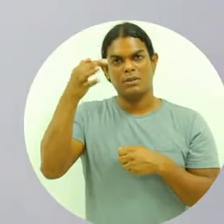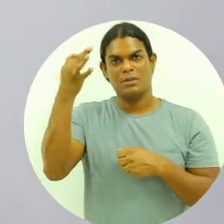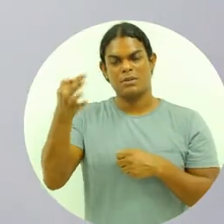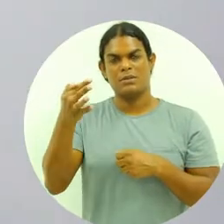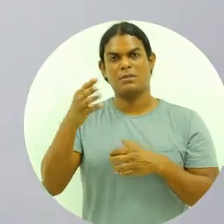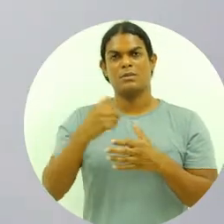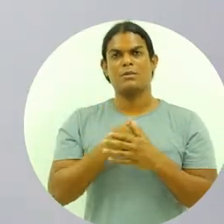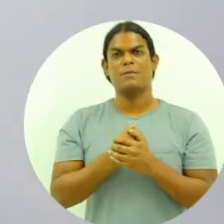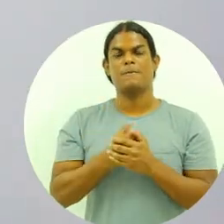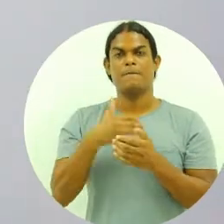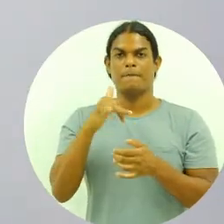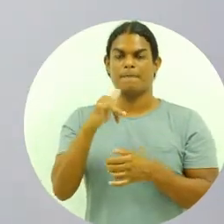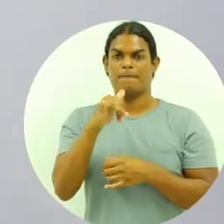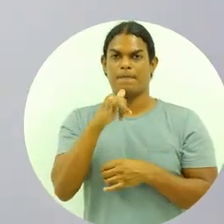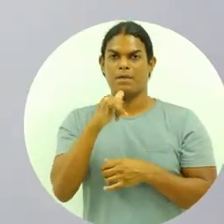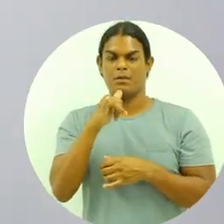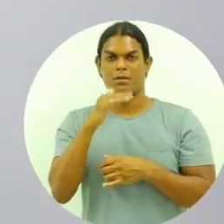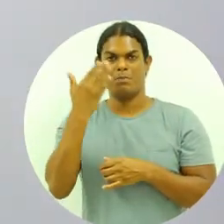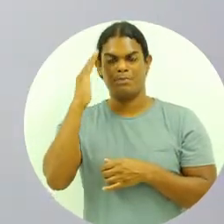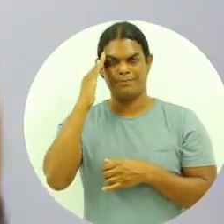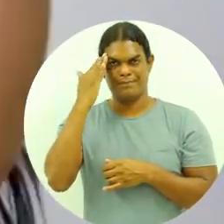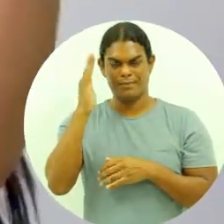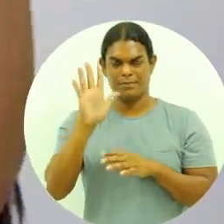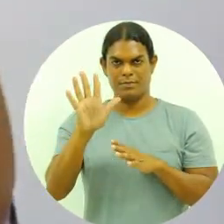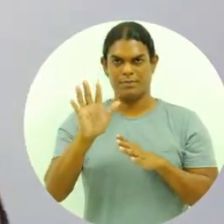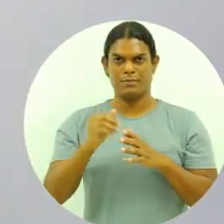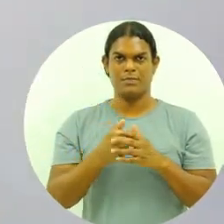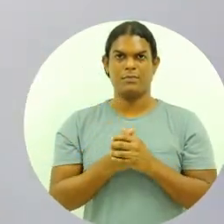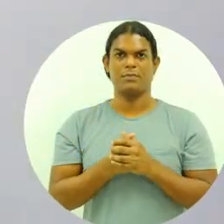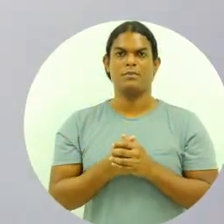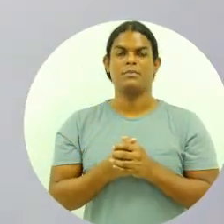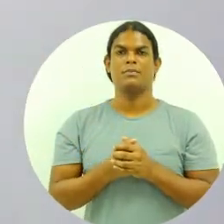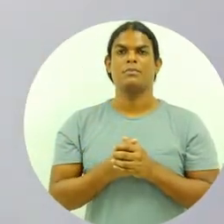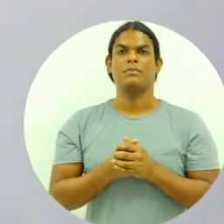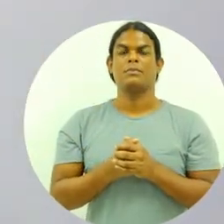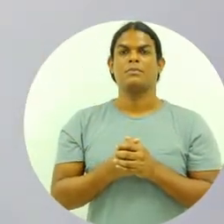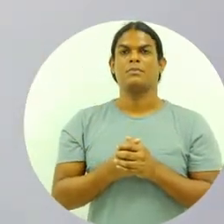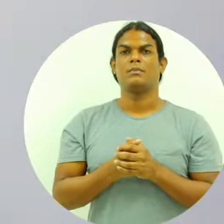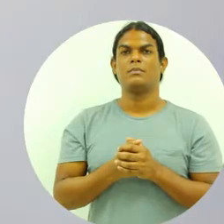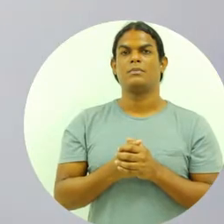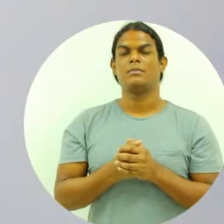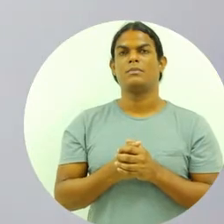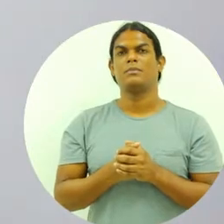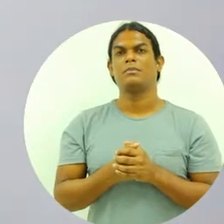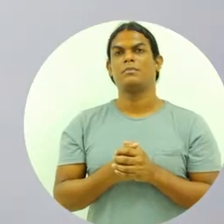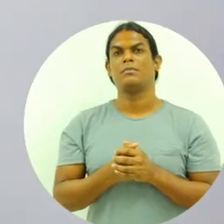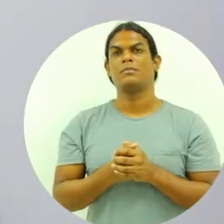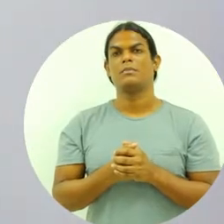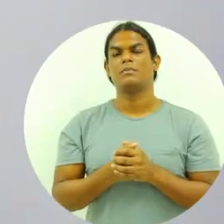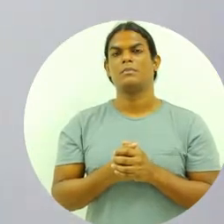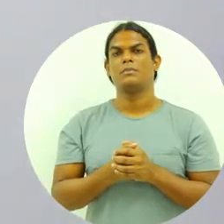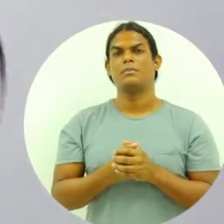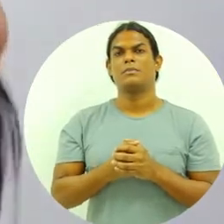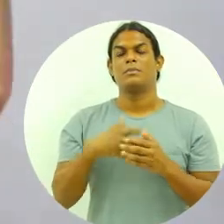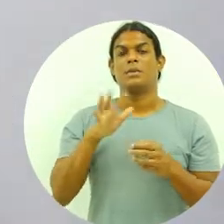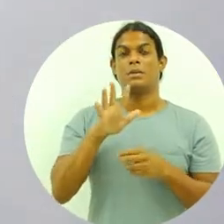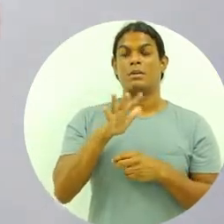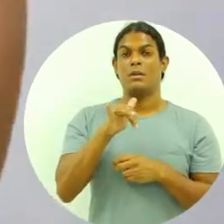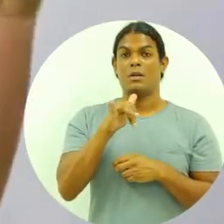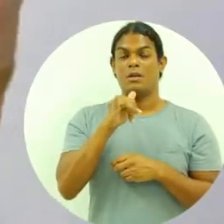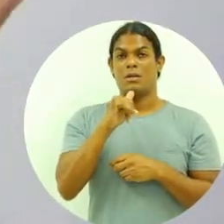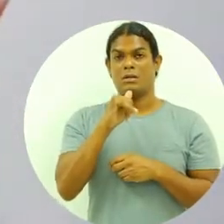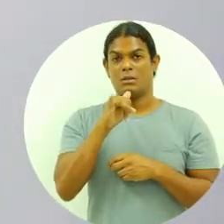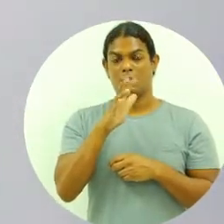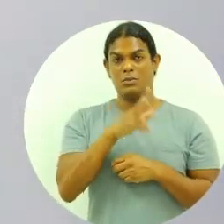decidir. A gente vai dar um exemplo para a gente entender essa diferença entre poder vinculado e poder discricionário também. Digamos que o prefeito